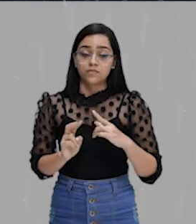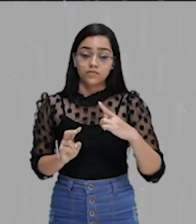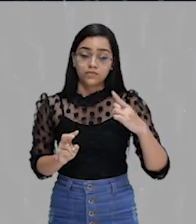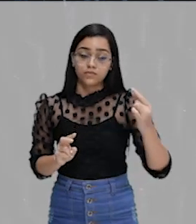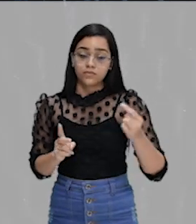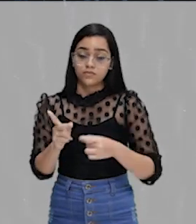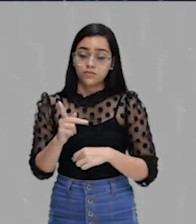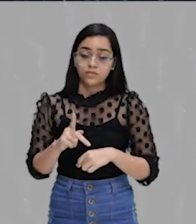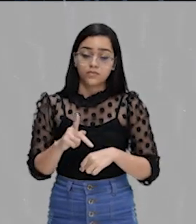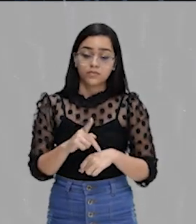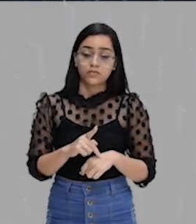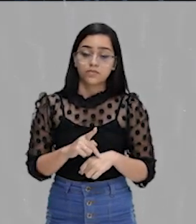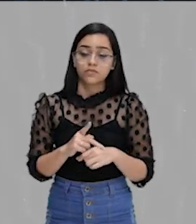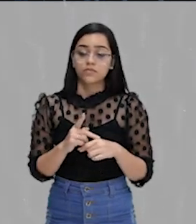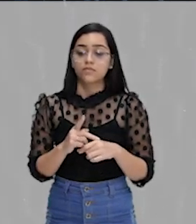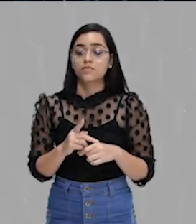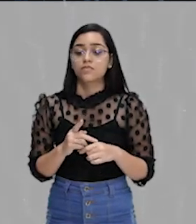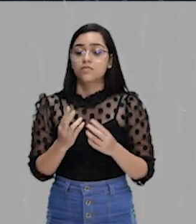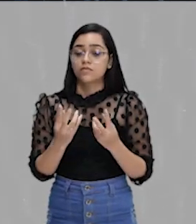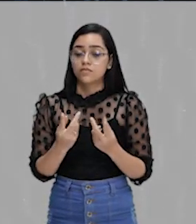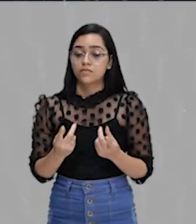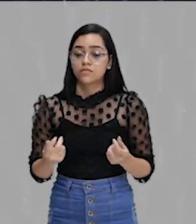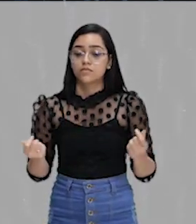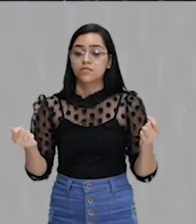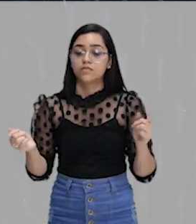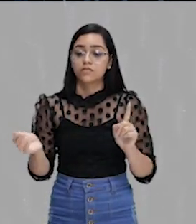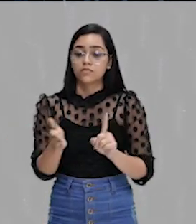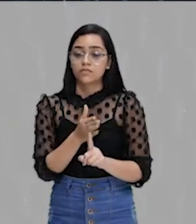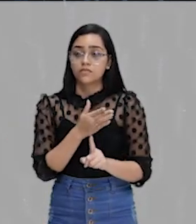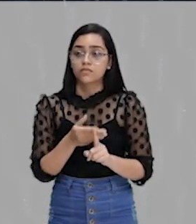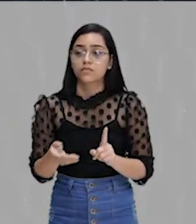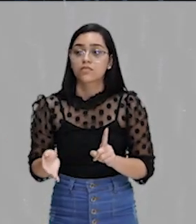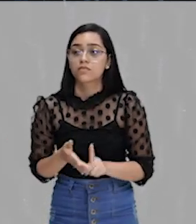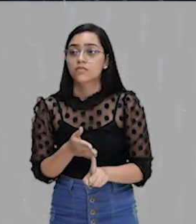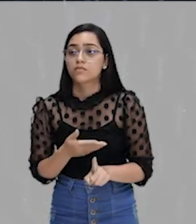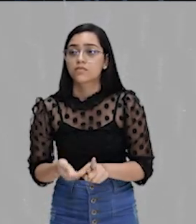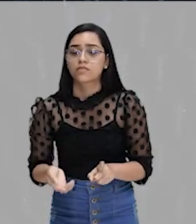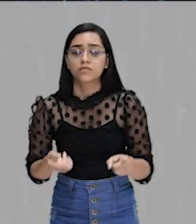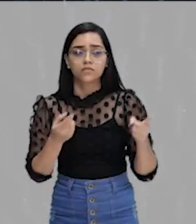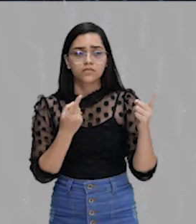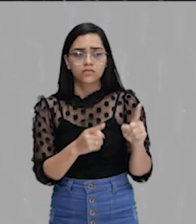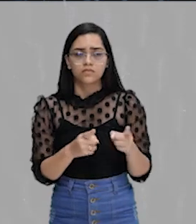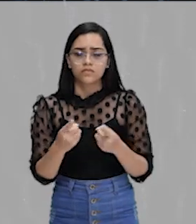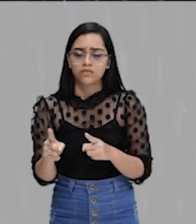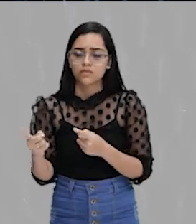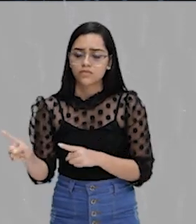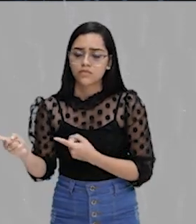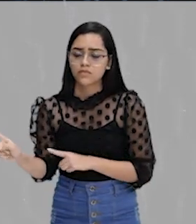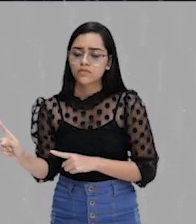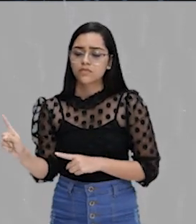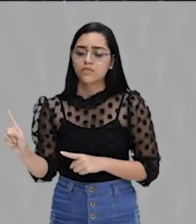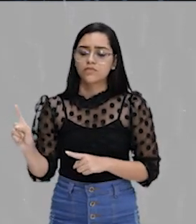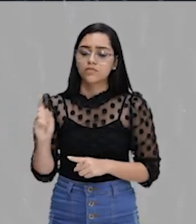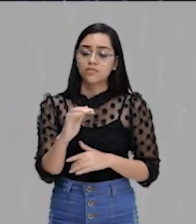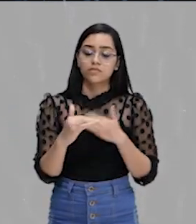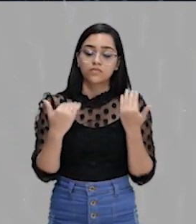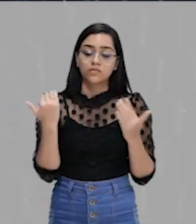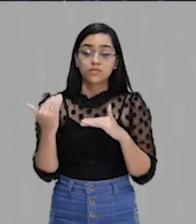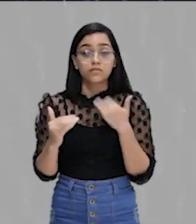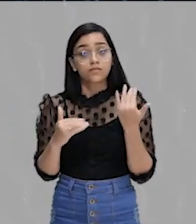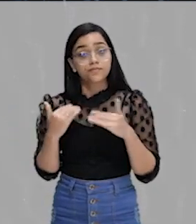exílios, desaparecimentos, torturas, perseguições,